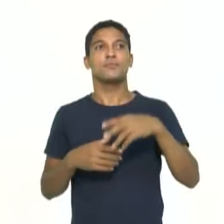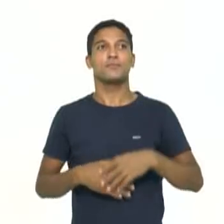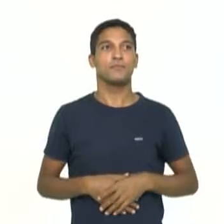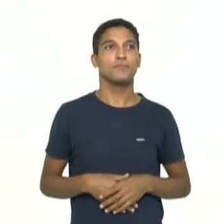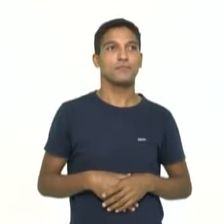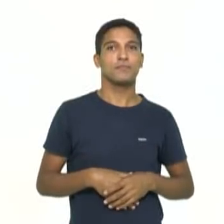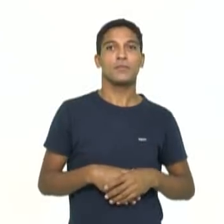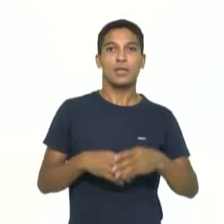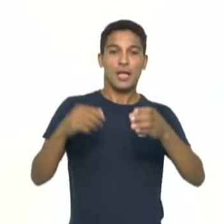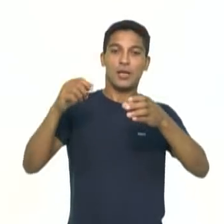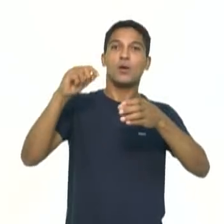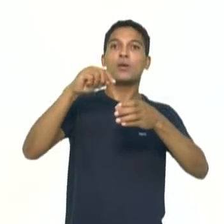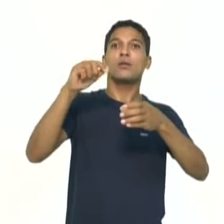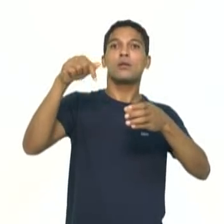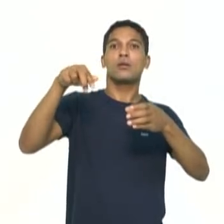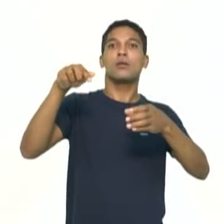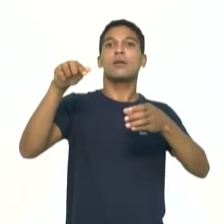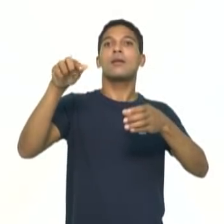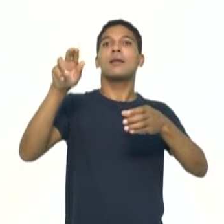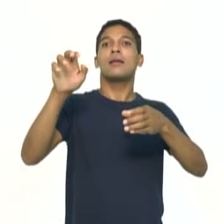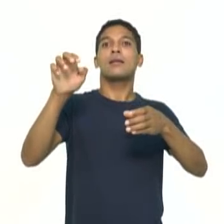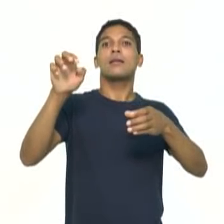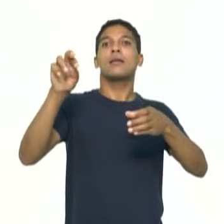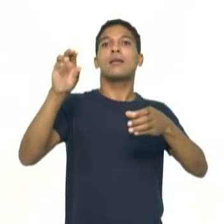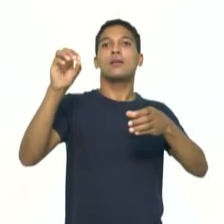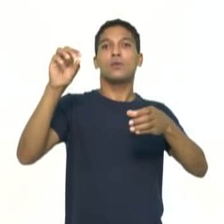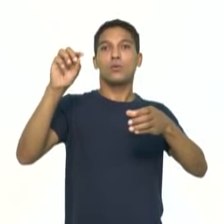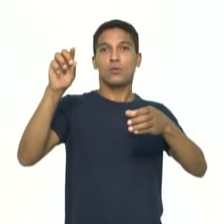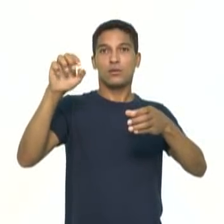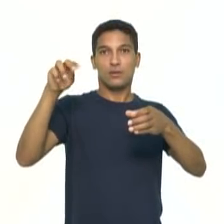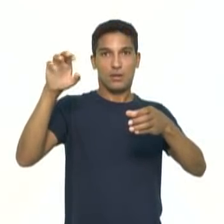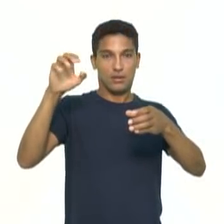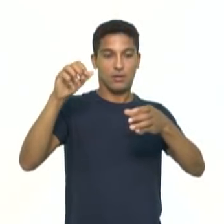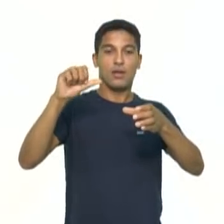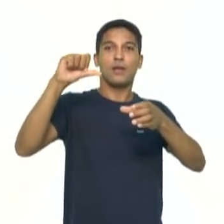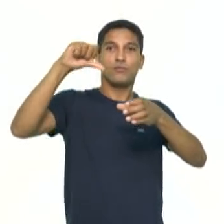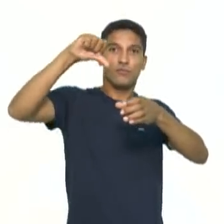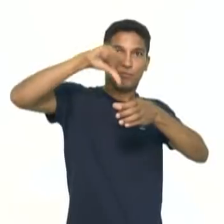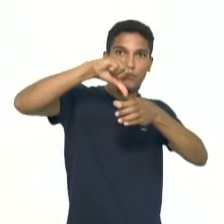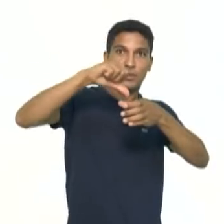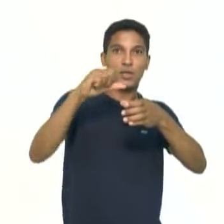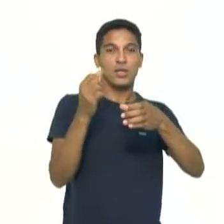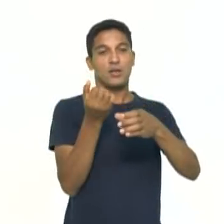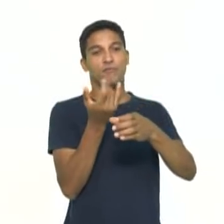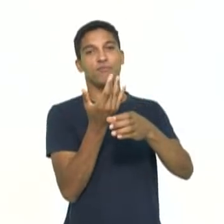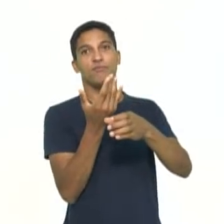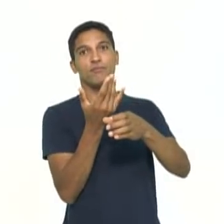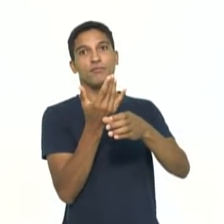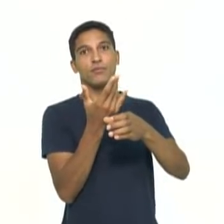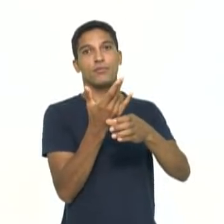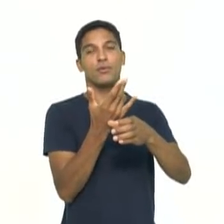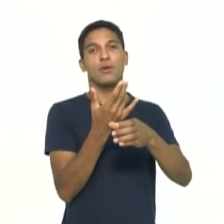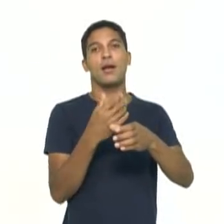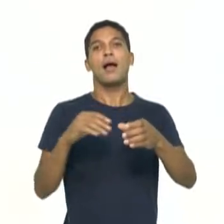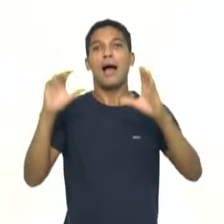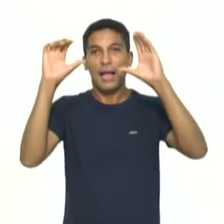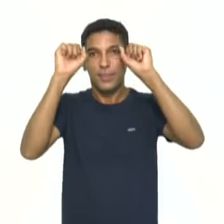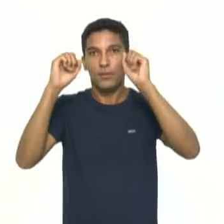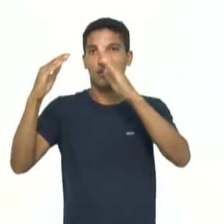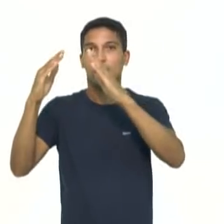a energia. Então, a luz à noite, quando eles necessitavam. Viu quanta coisa bacana a professora